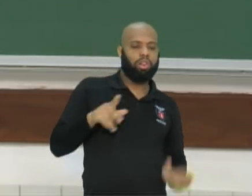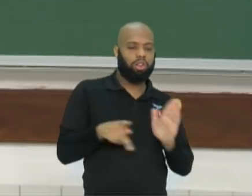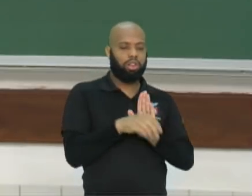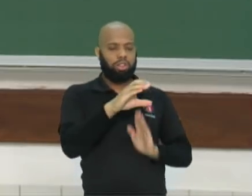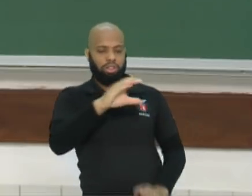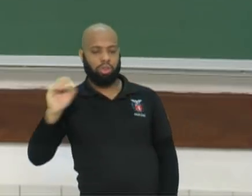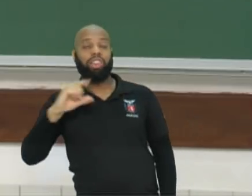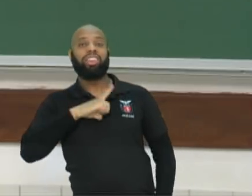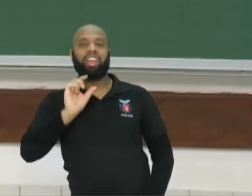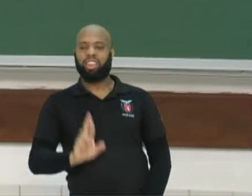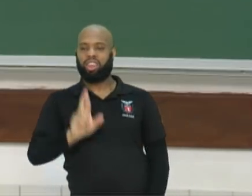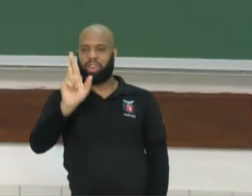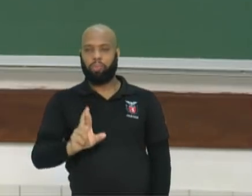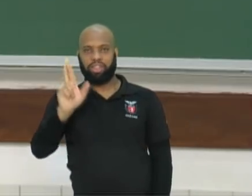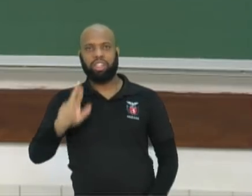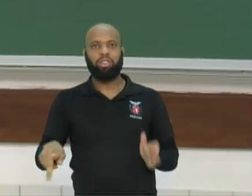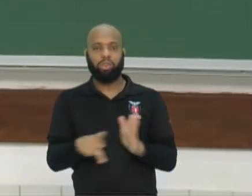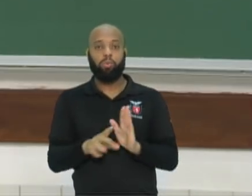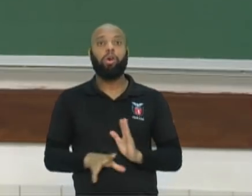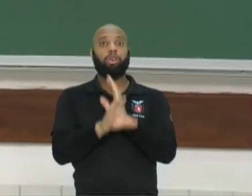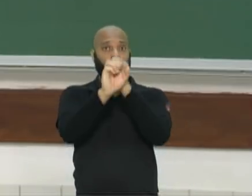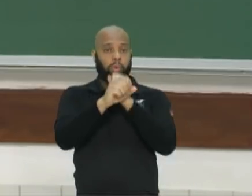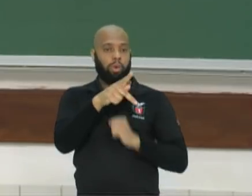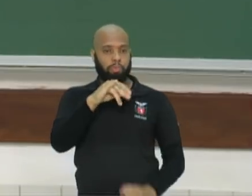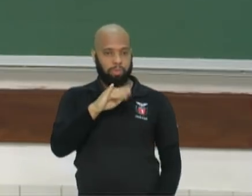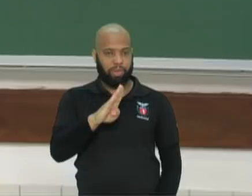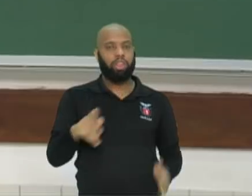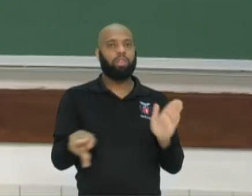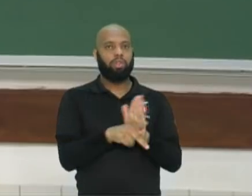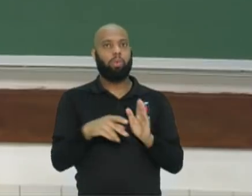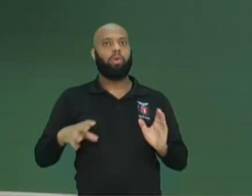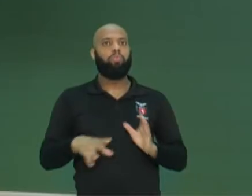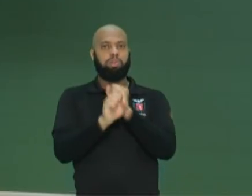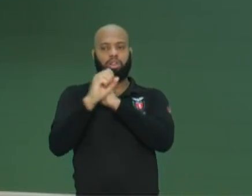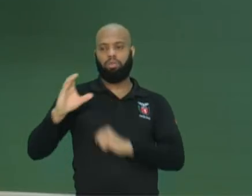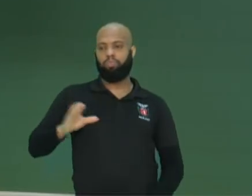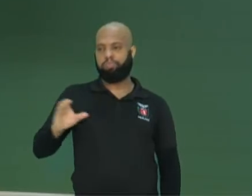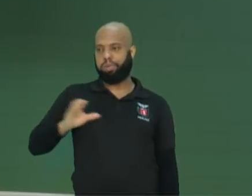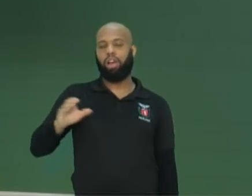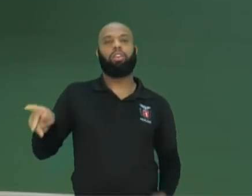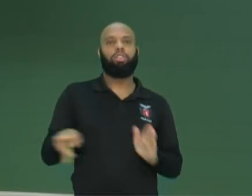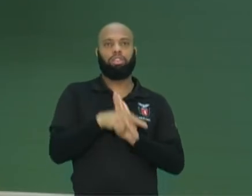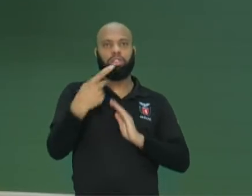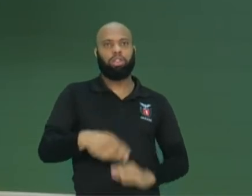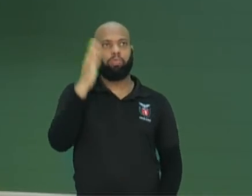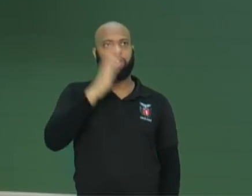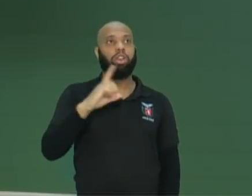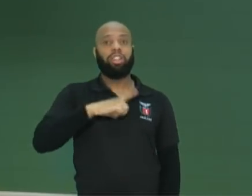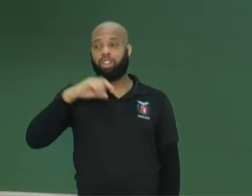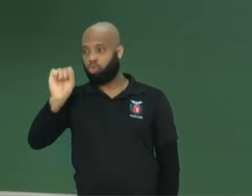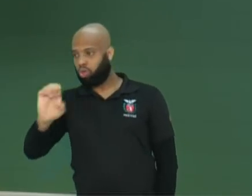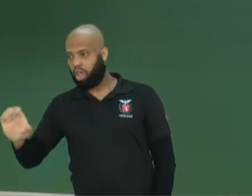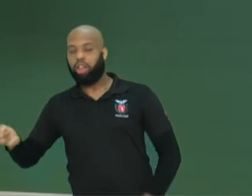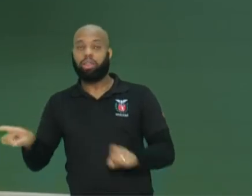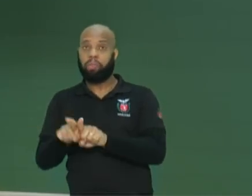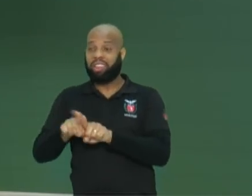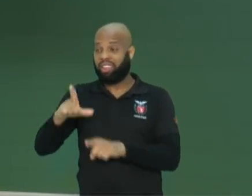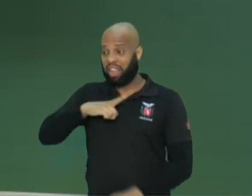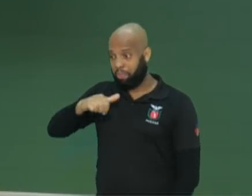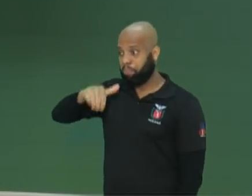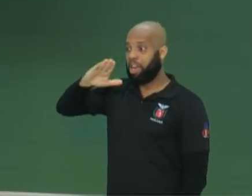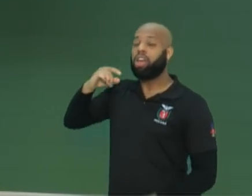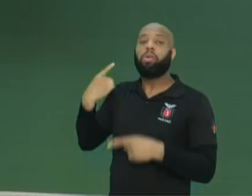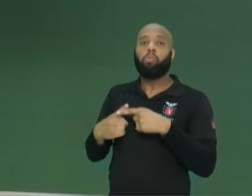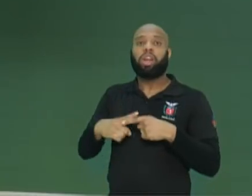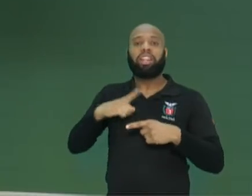e representam para a soma do Brasil. Claro, nós temos um destaque gigantesco aqui para a região sudeste, pelo fato dela